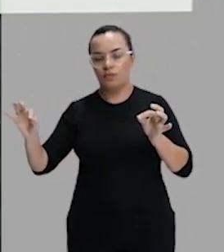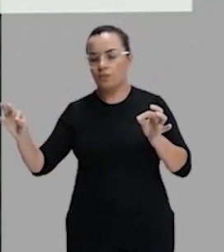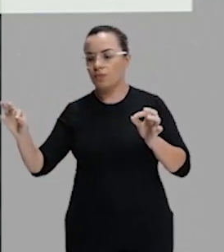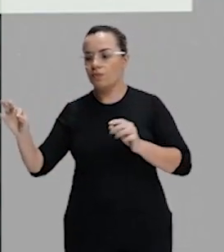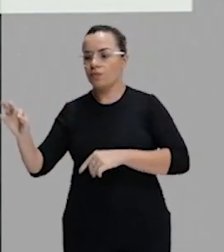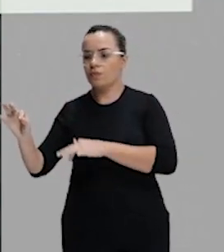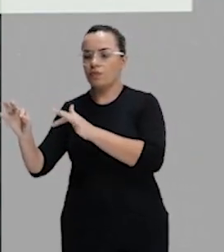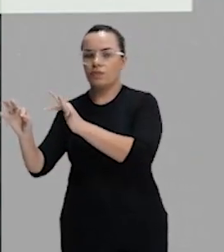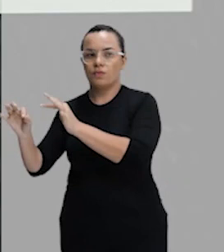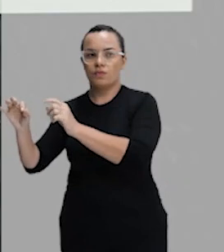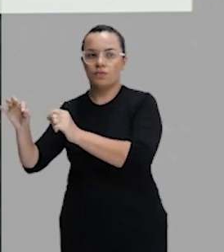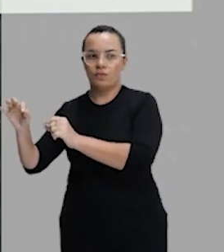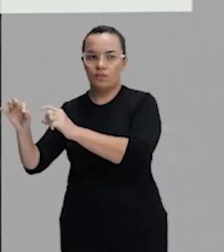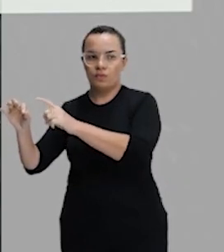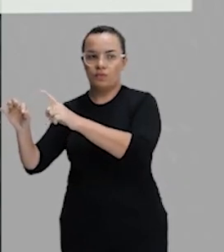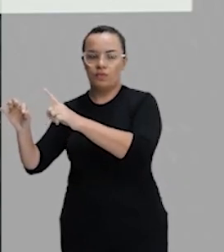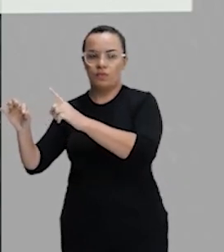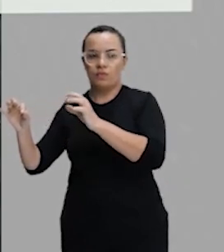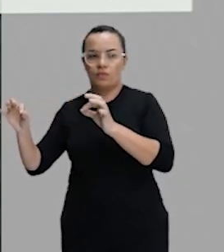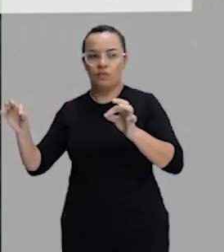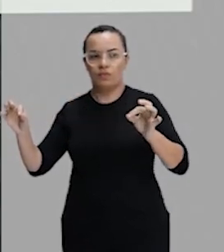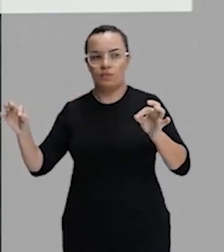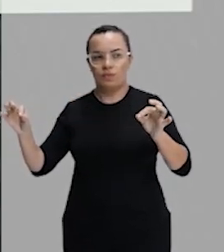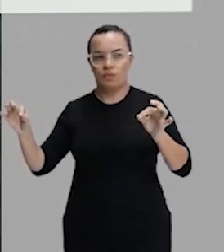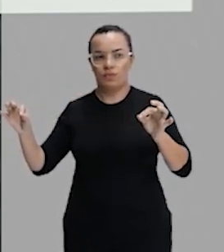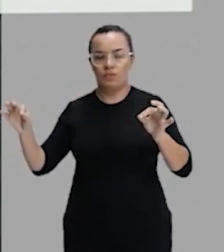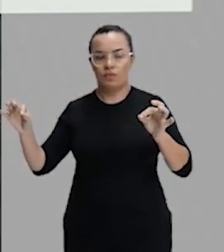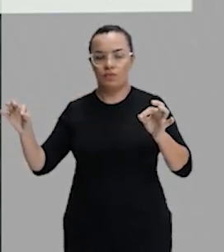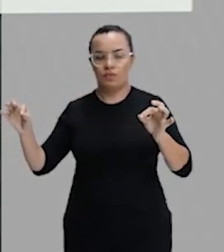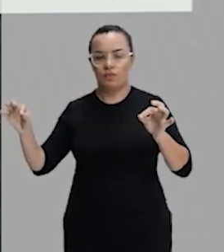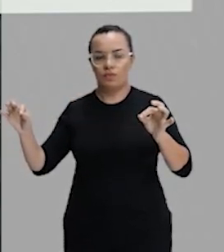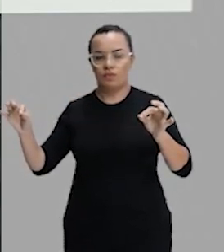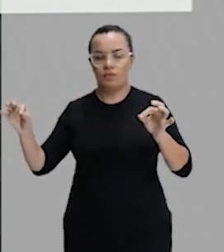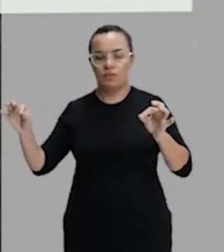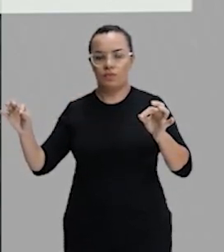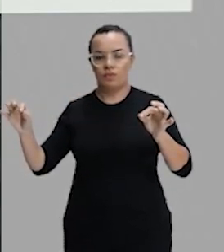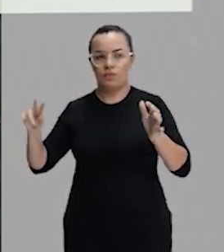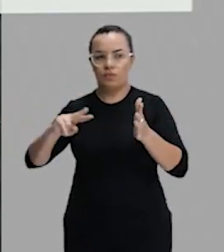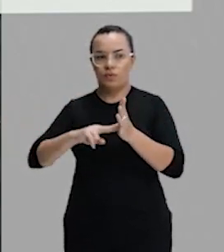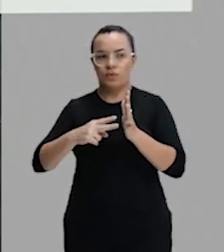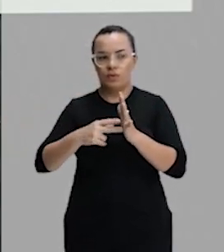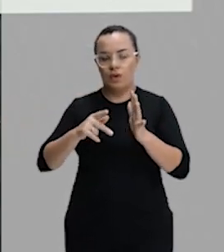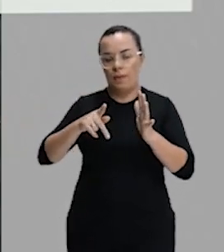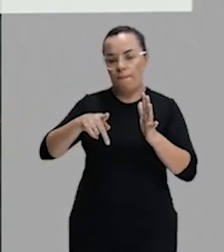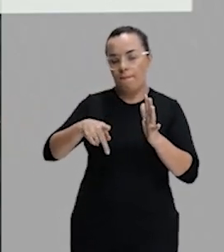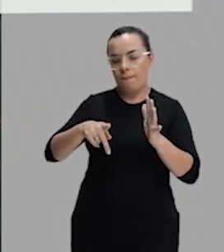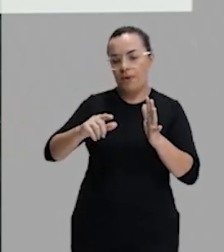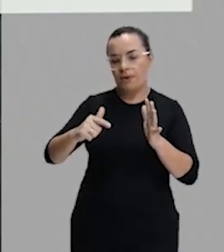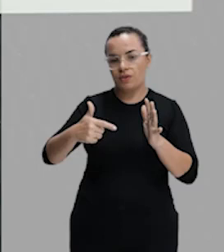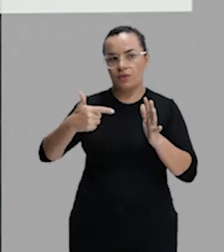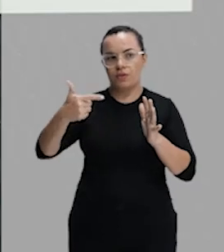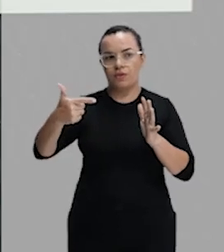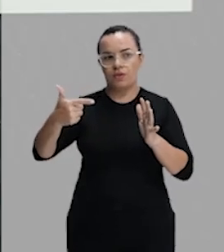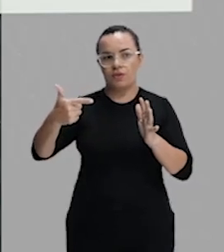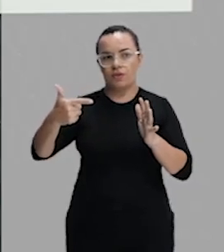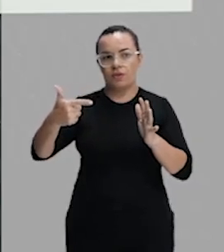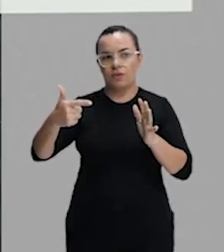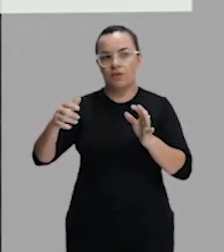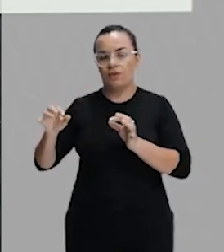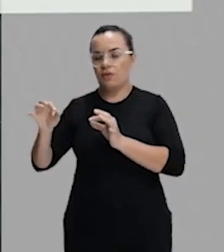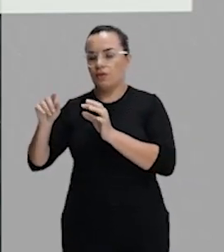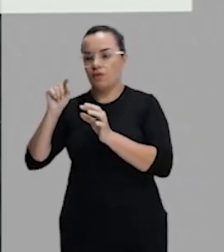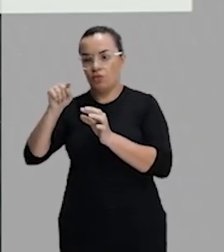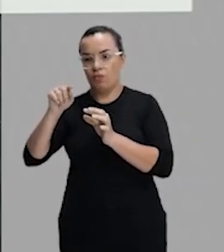de D para V vale P sobre 2. E de V para F vale P